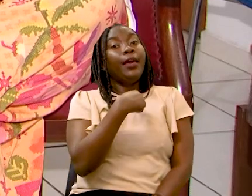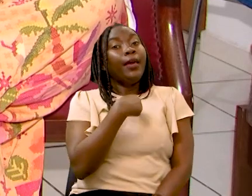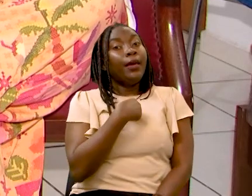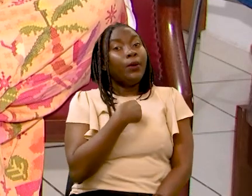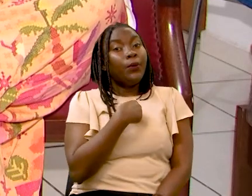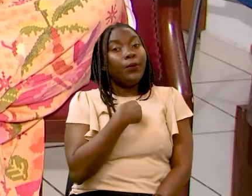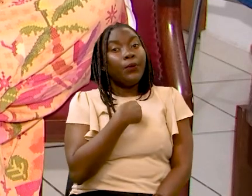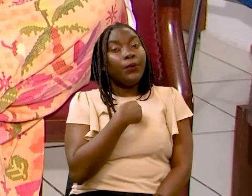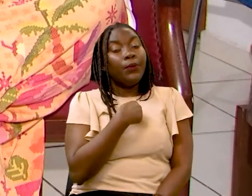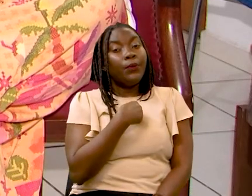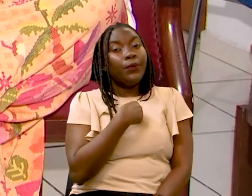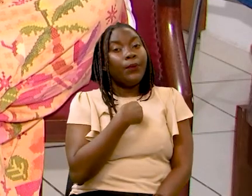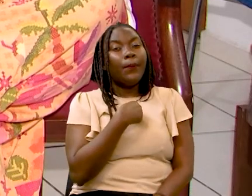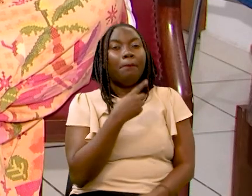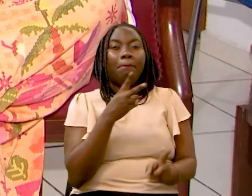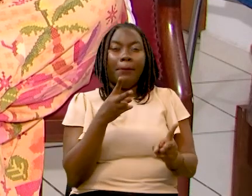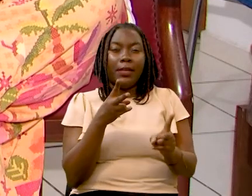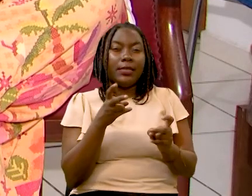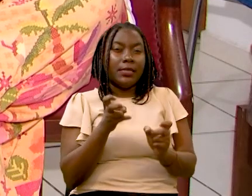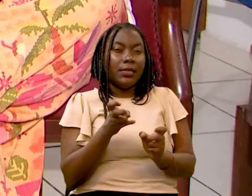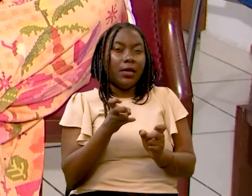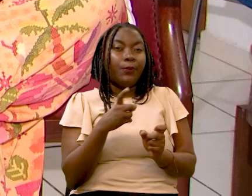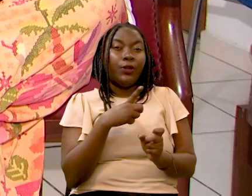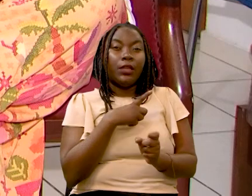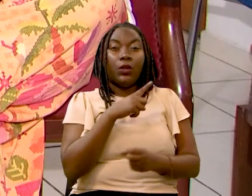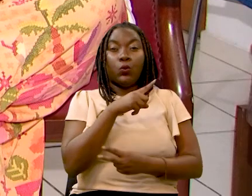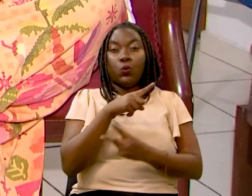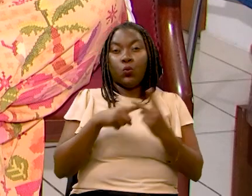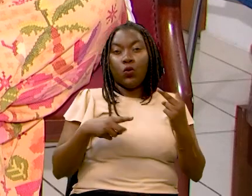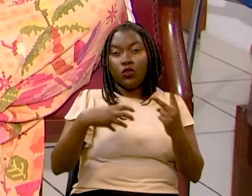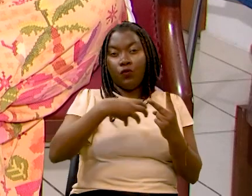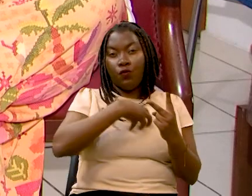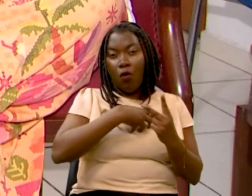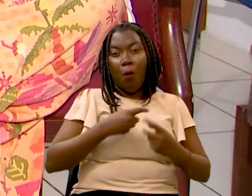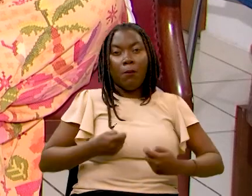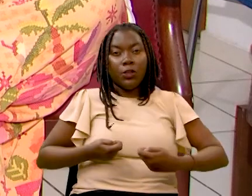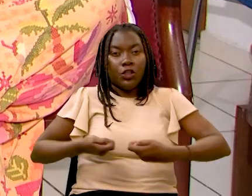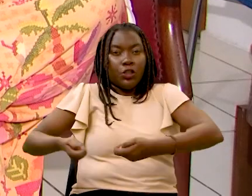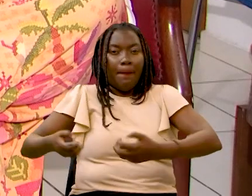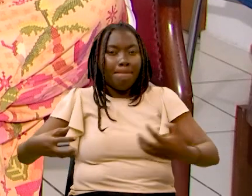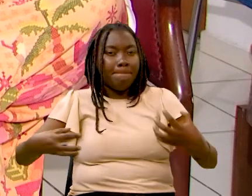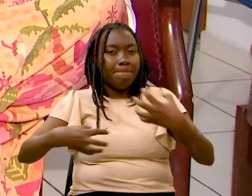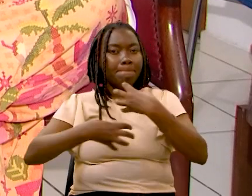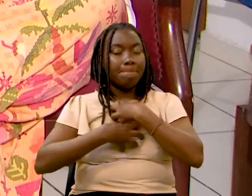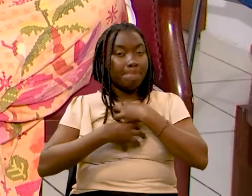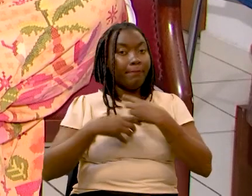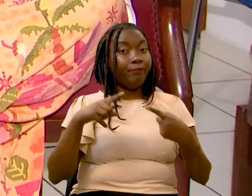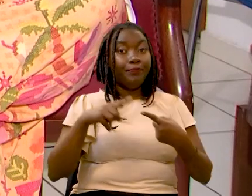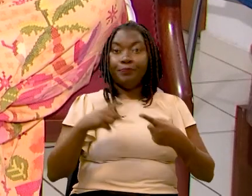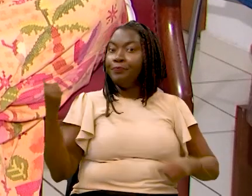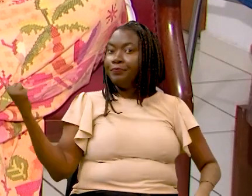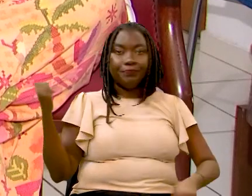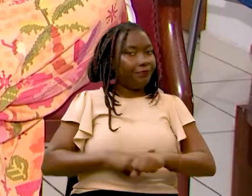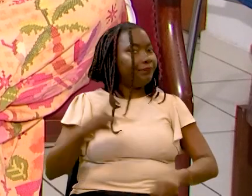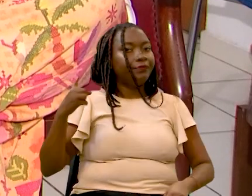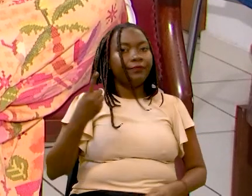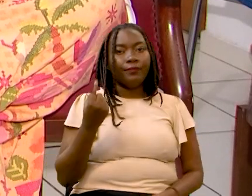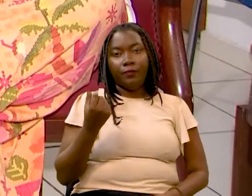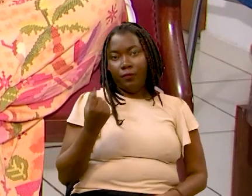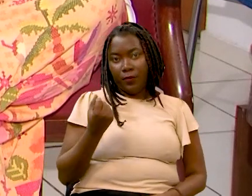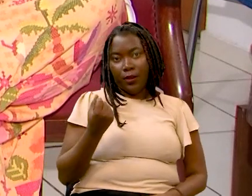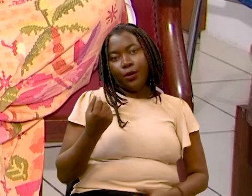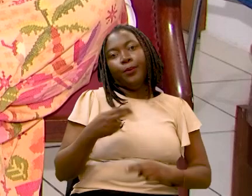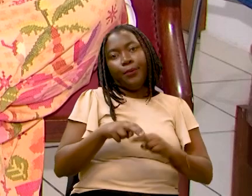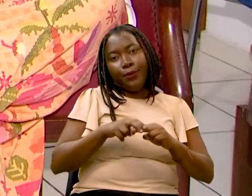renda? Perfeito. Eu percebo assim que tem 2 formas de impactar as pessoas, né?